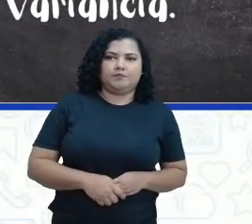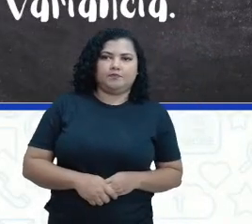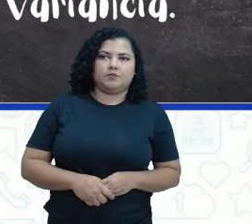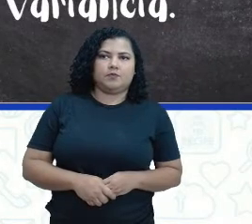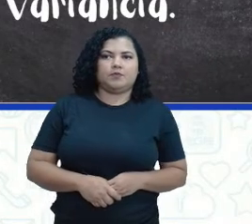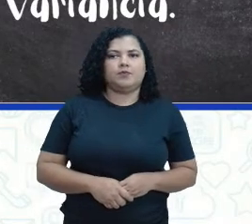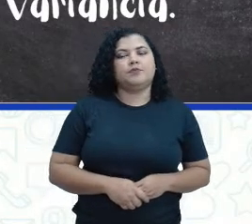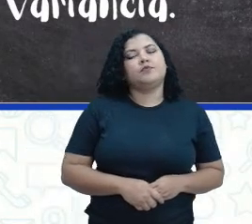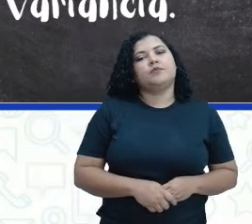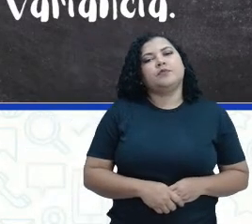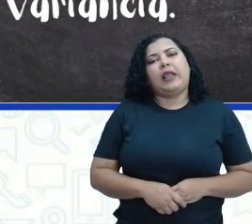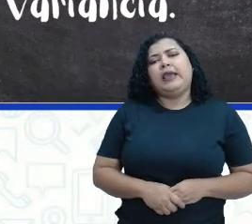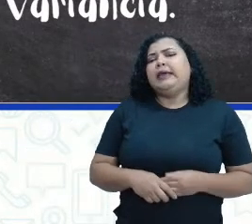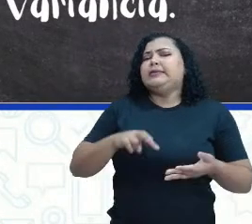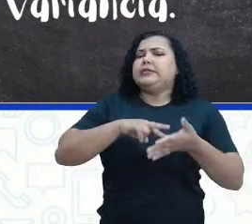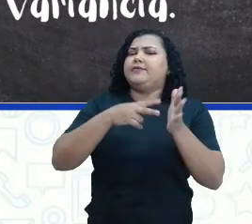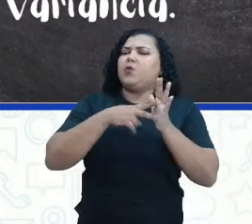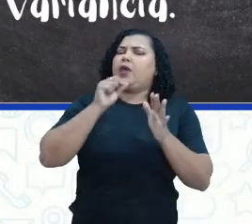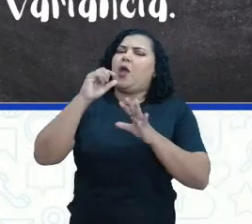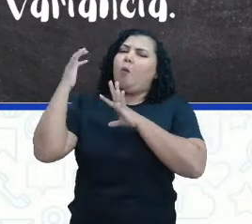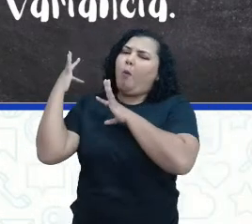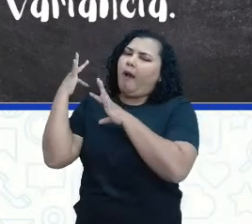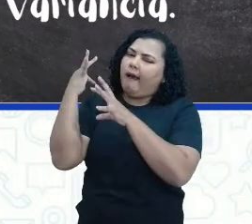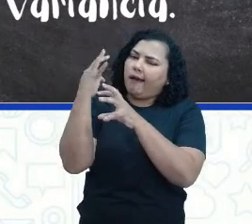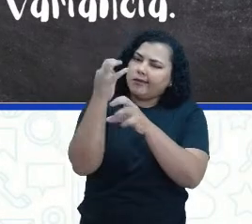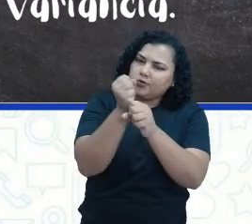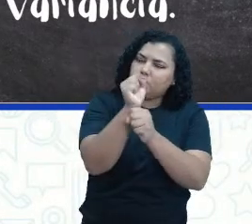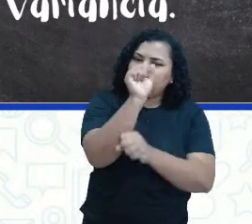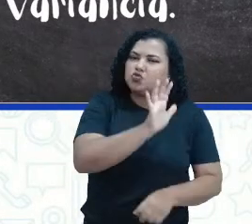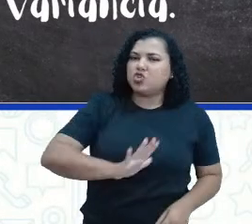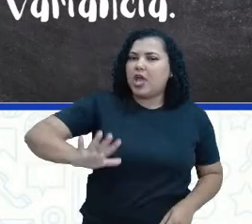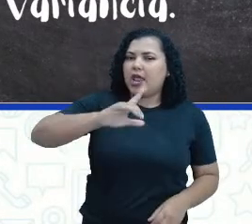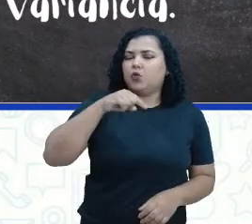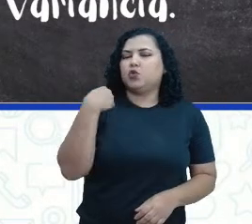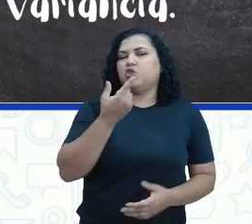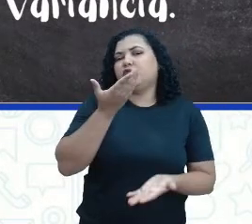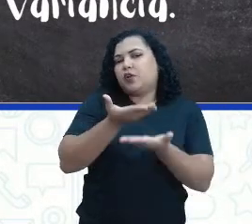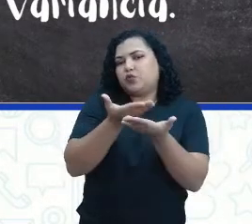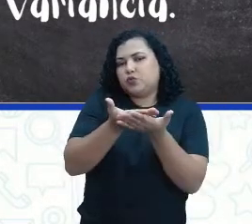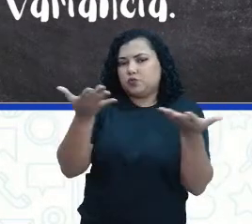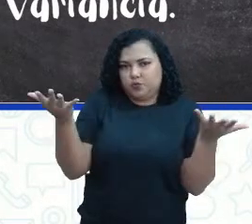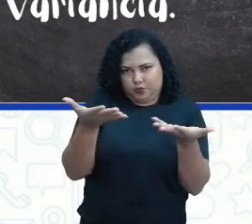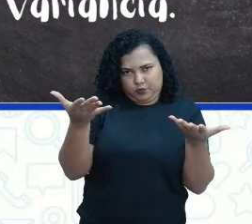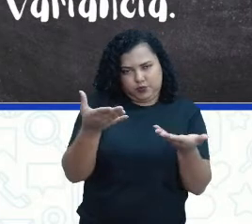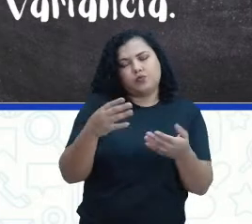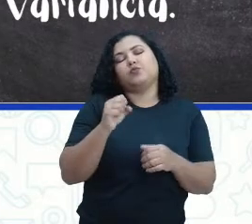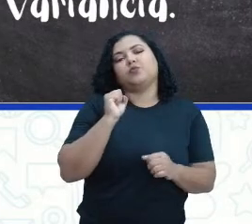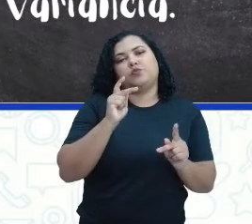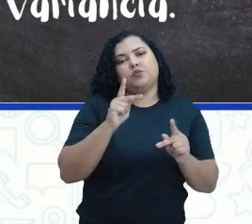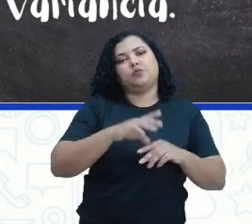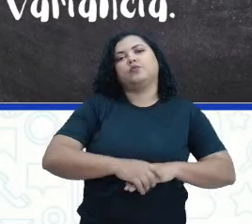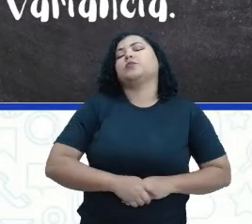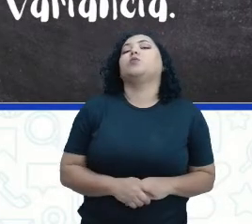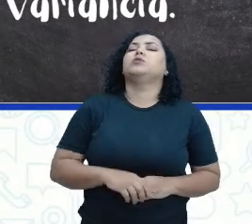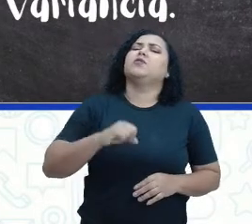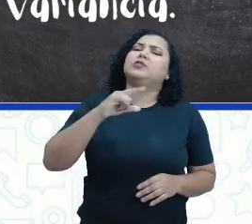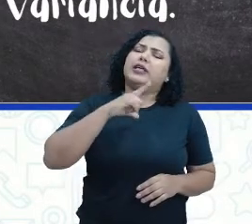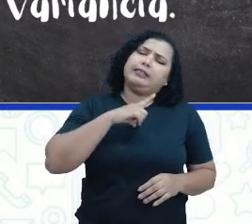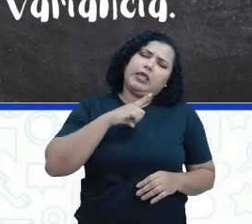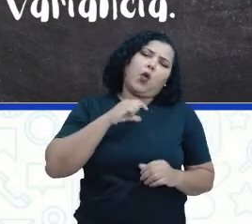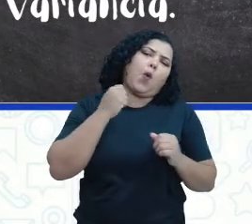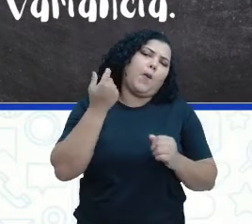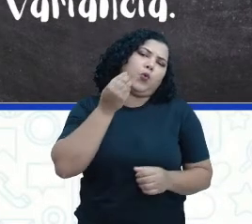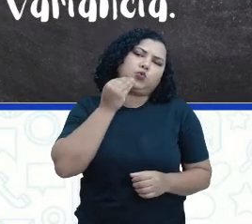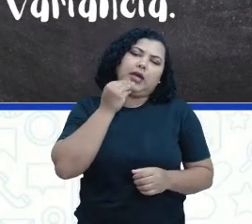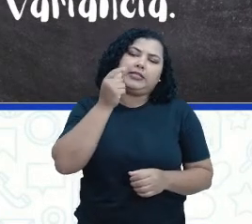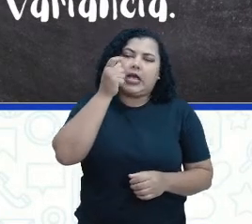mais ou menos assim um resumo, uma ideia geral do que a gente vai trabalhar nessa aula, tá certo? Então se você tiver oportunidade